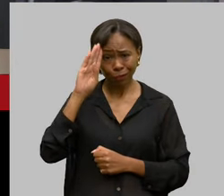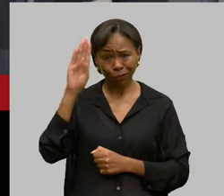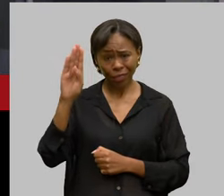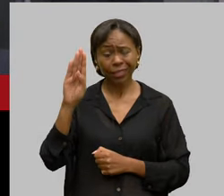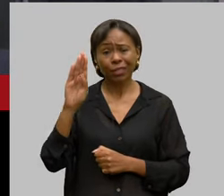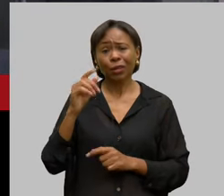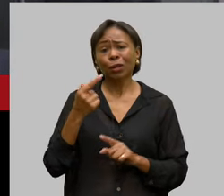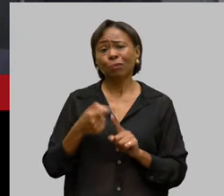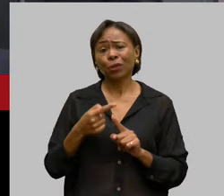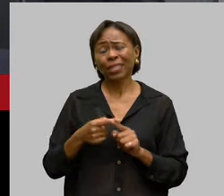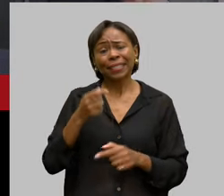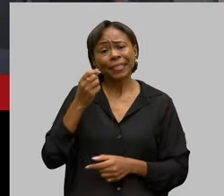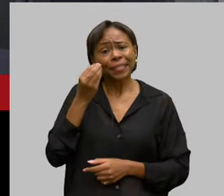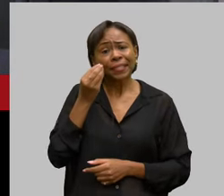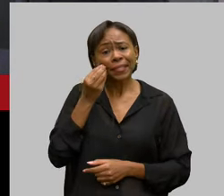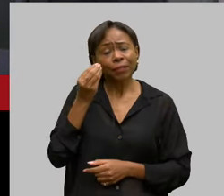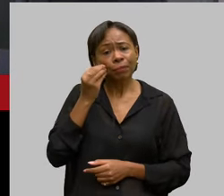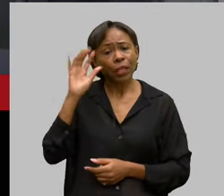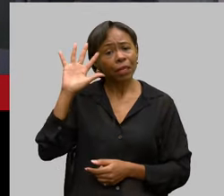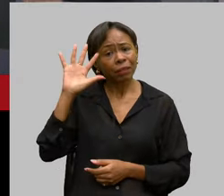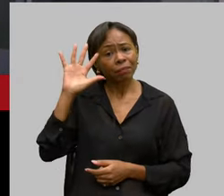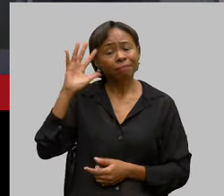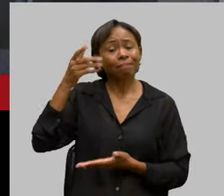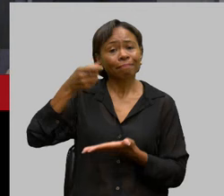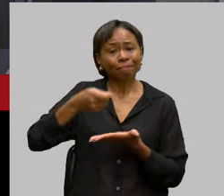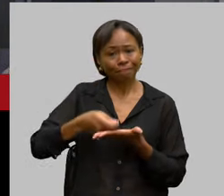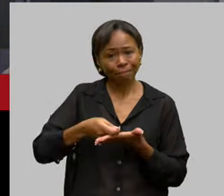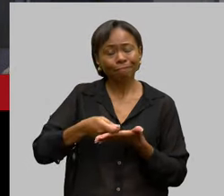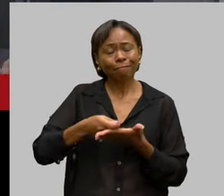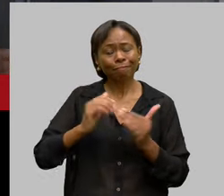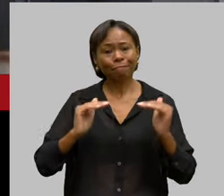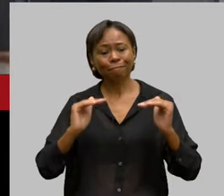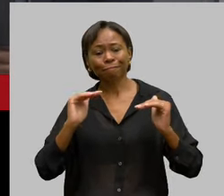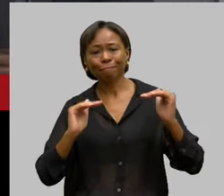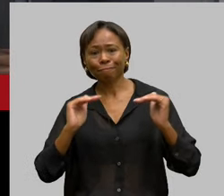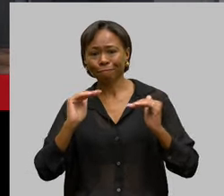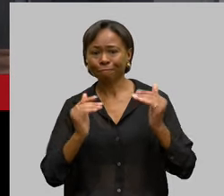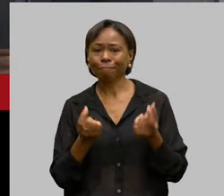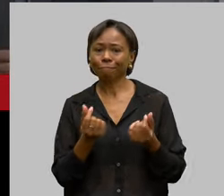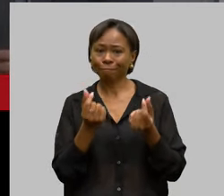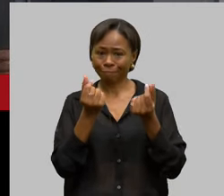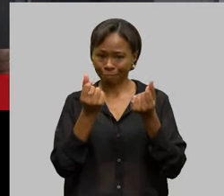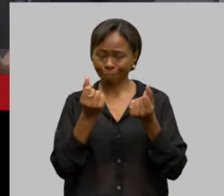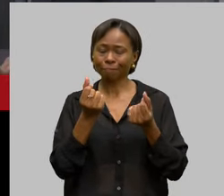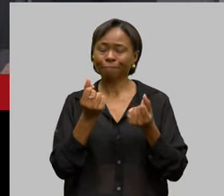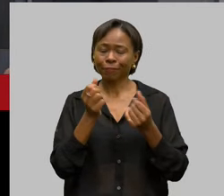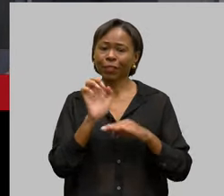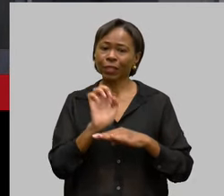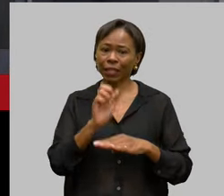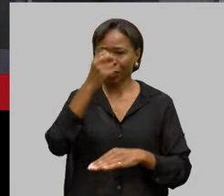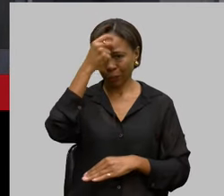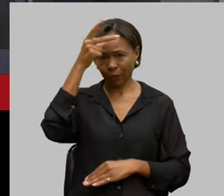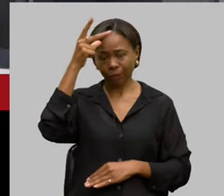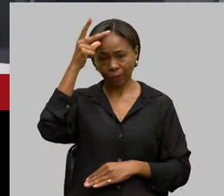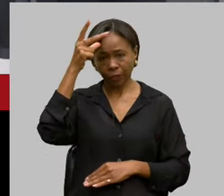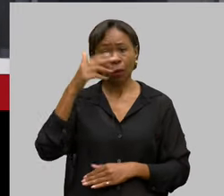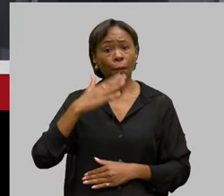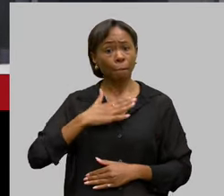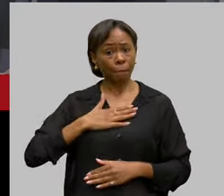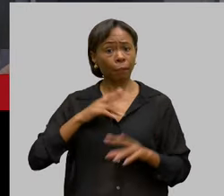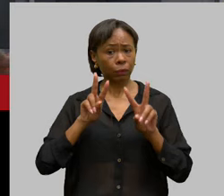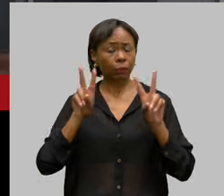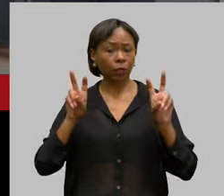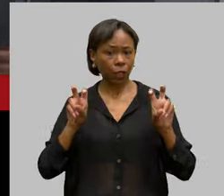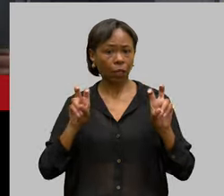de uma solução de sustentabilidade PR os regimes dos Municípios e dos Estados Eh o meu tema eh especificamente sobre equilíbrio financeiro